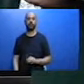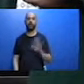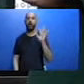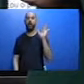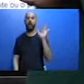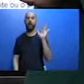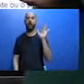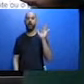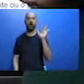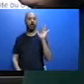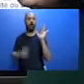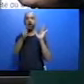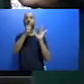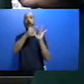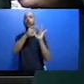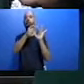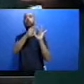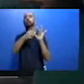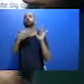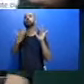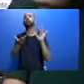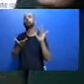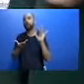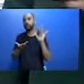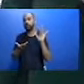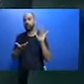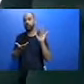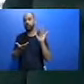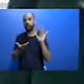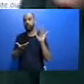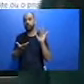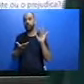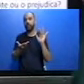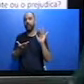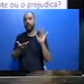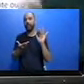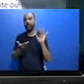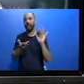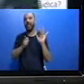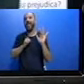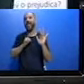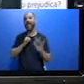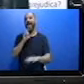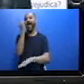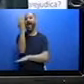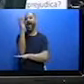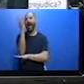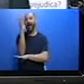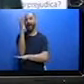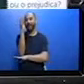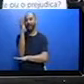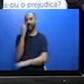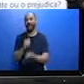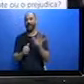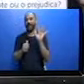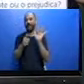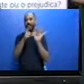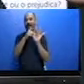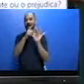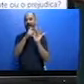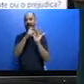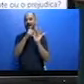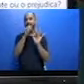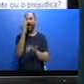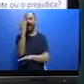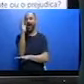médio é essa daqui representado por uma árvore que tá acontecendo ele tá